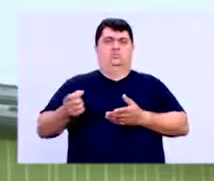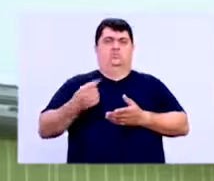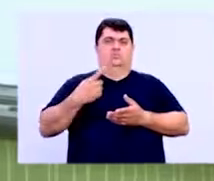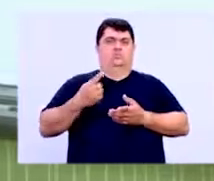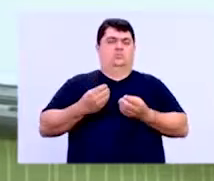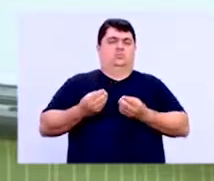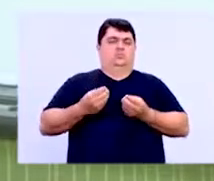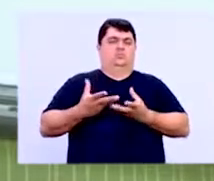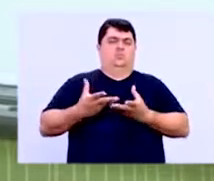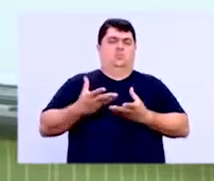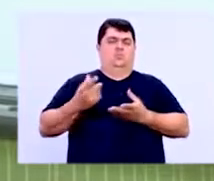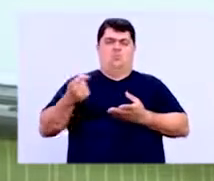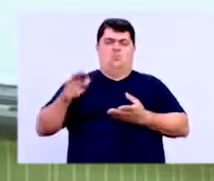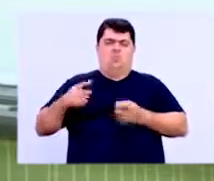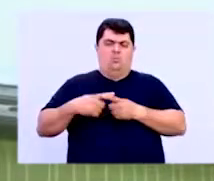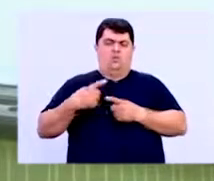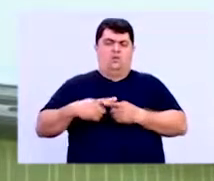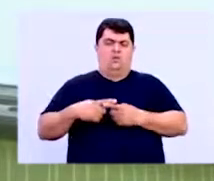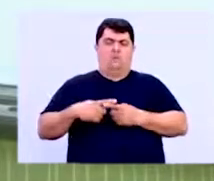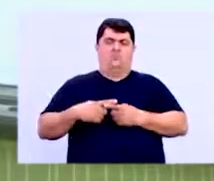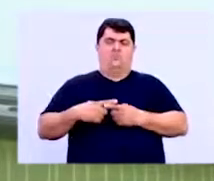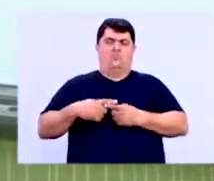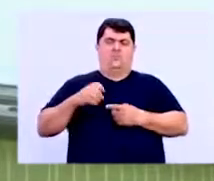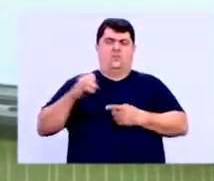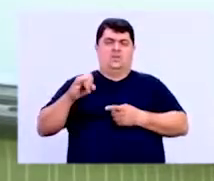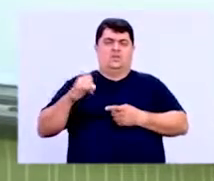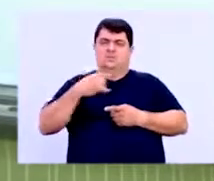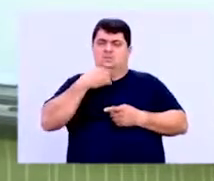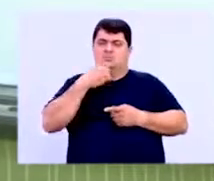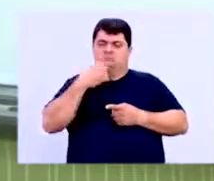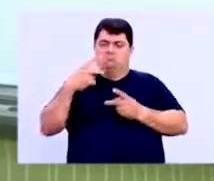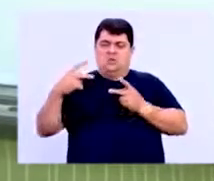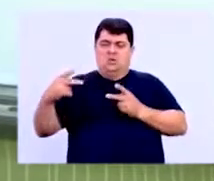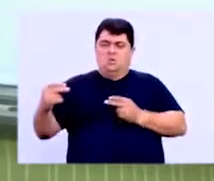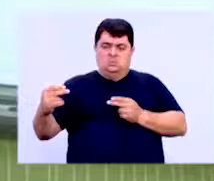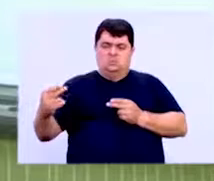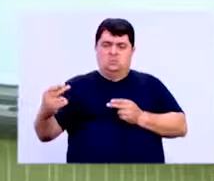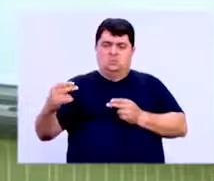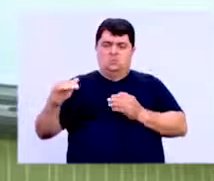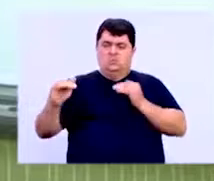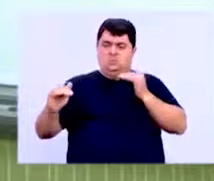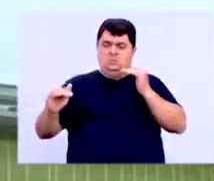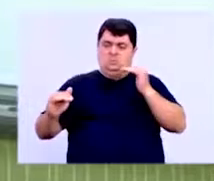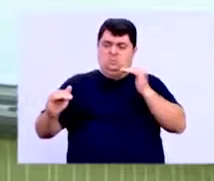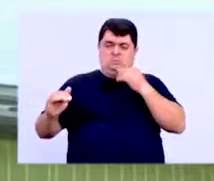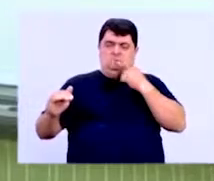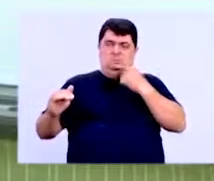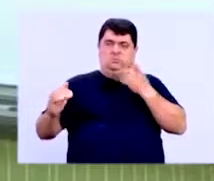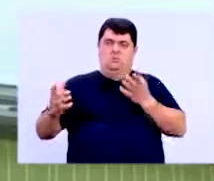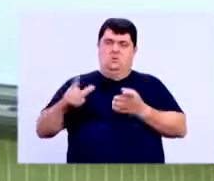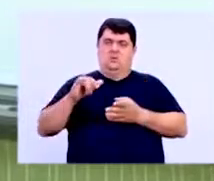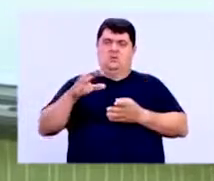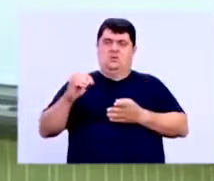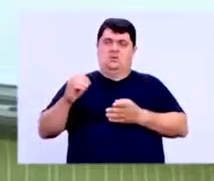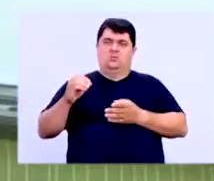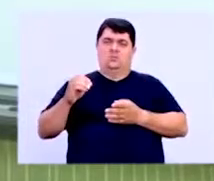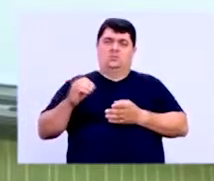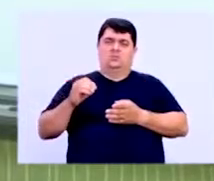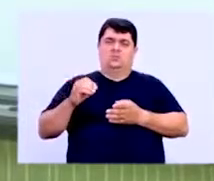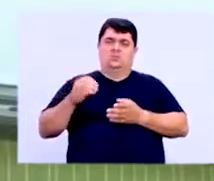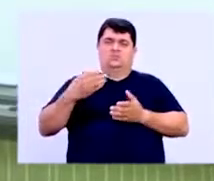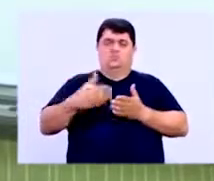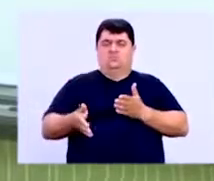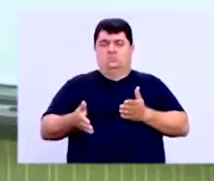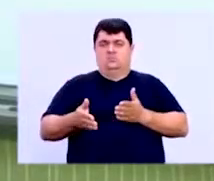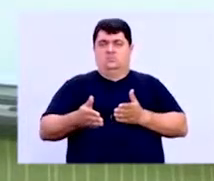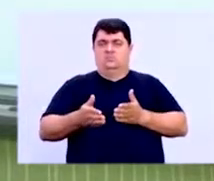tem um preço menor que o meu. Se você não conseguir trabalhar com um preço menor, sem ter lucro, sem ter despesa,